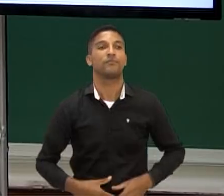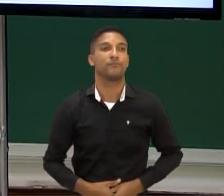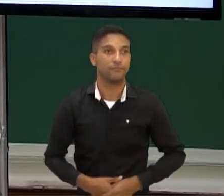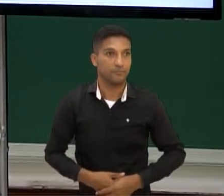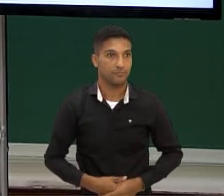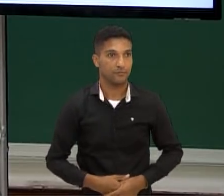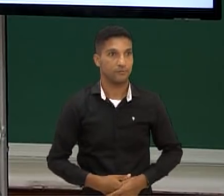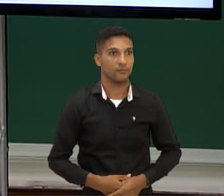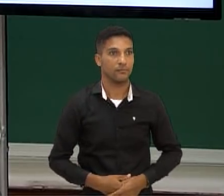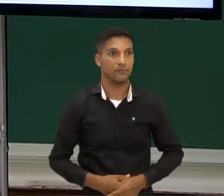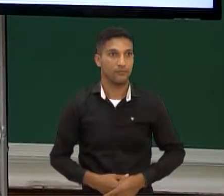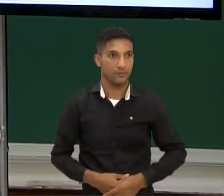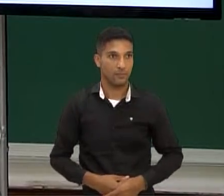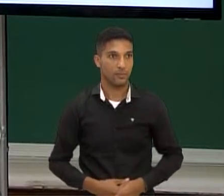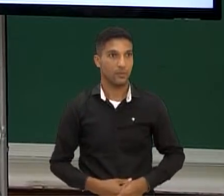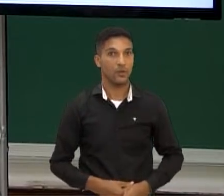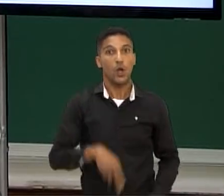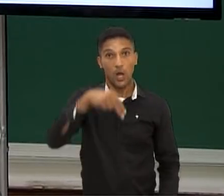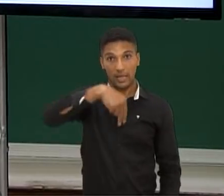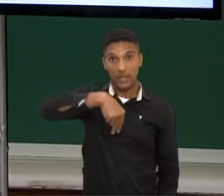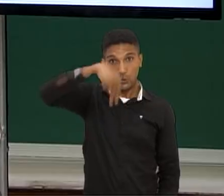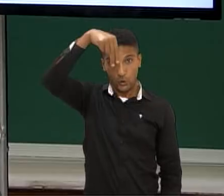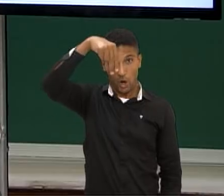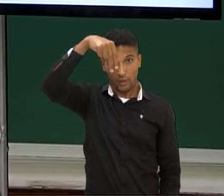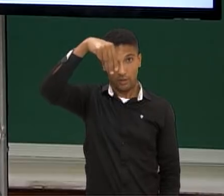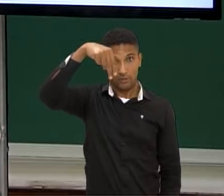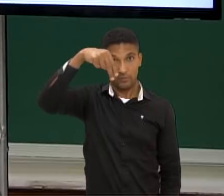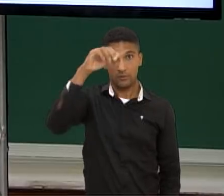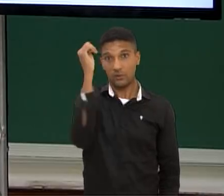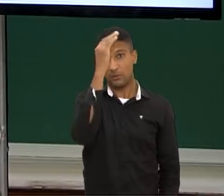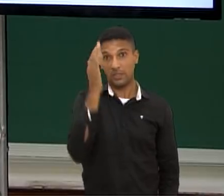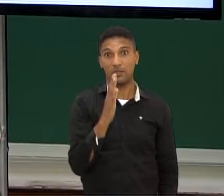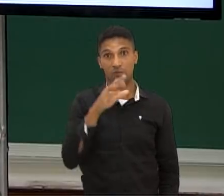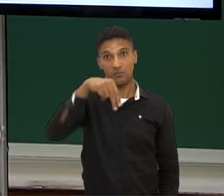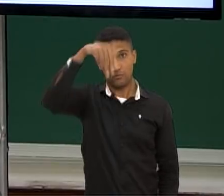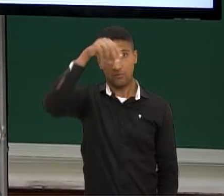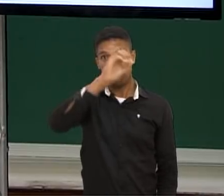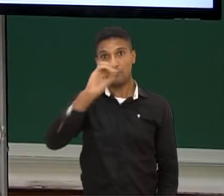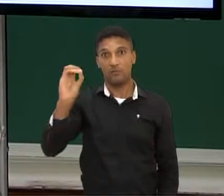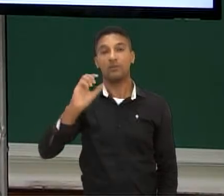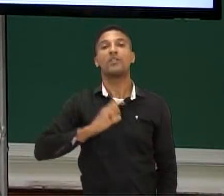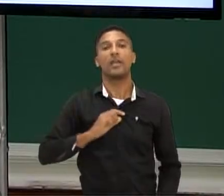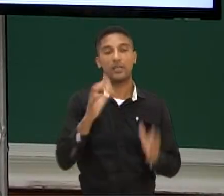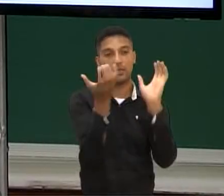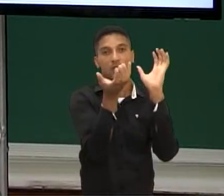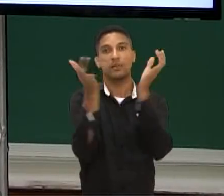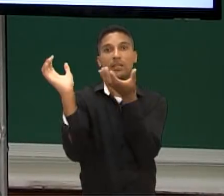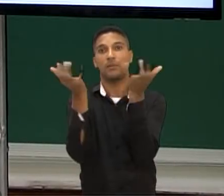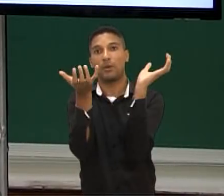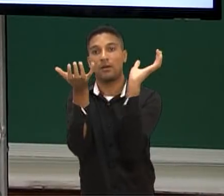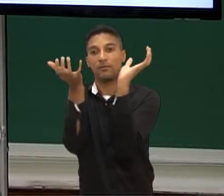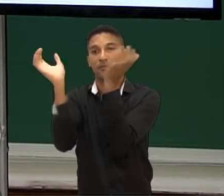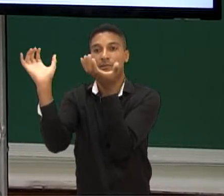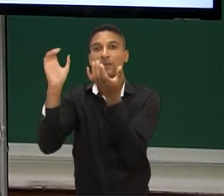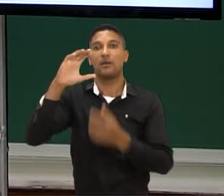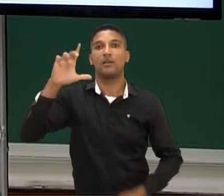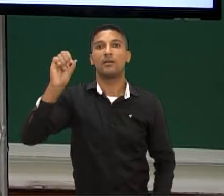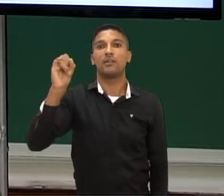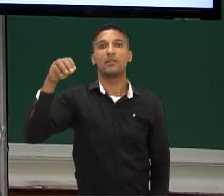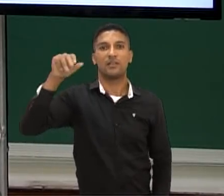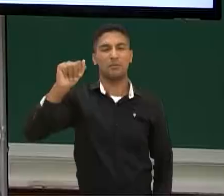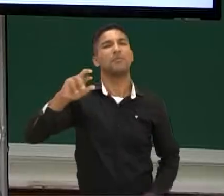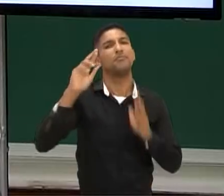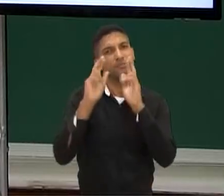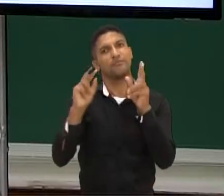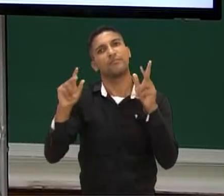diferentes, como o equatorial, superúmido e o semiárido. Então, observem que esse é o tipo de vegetação